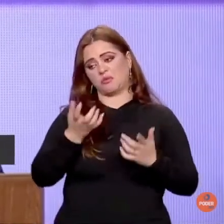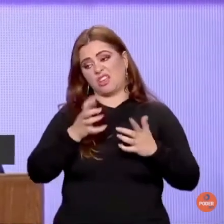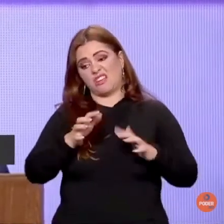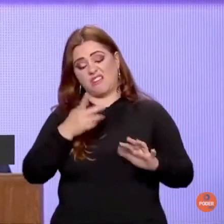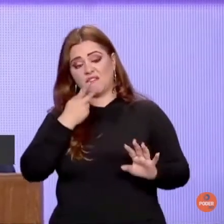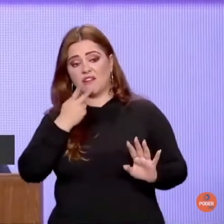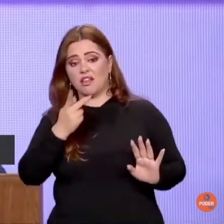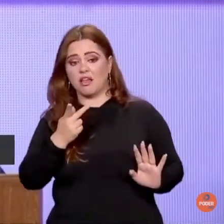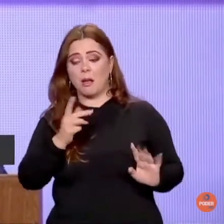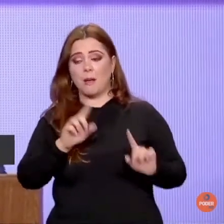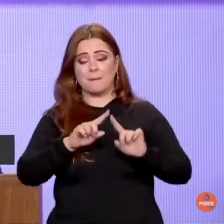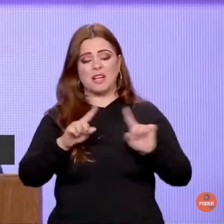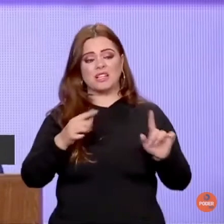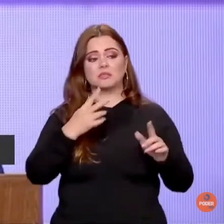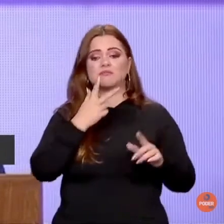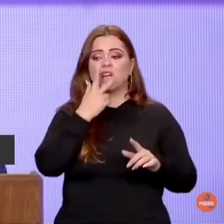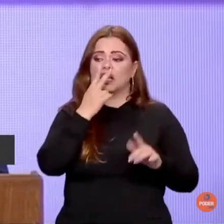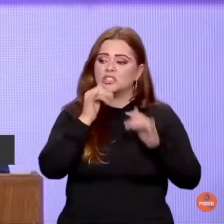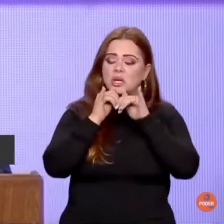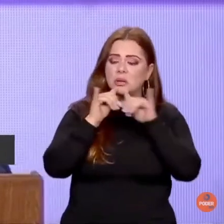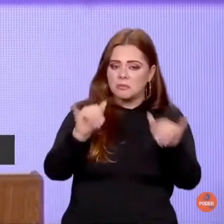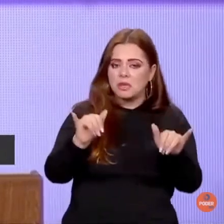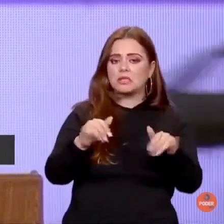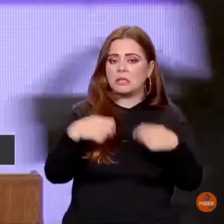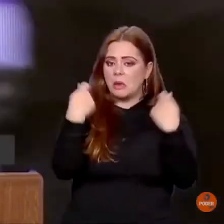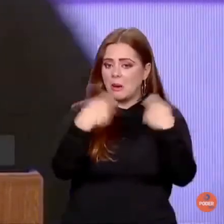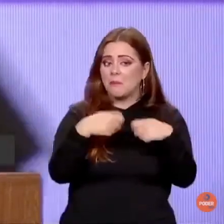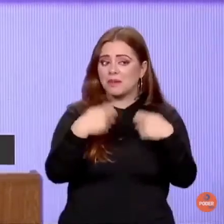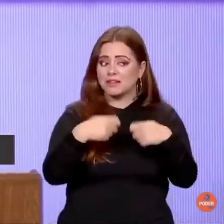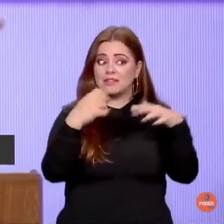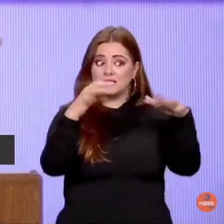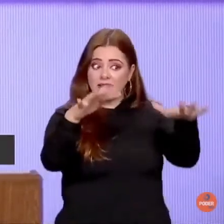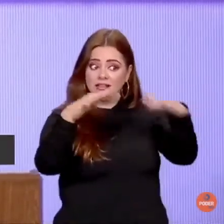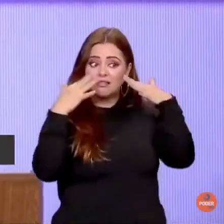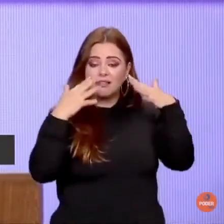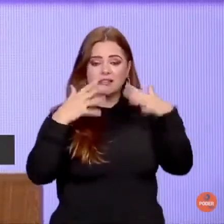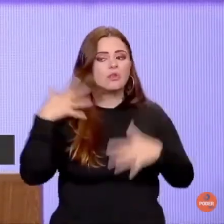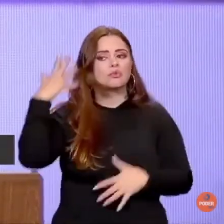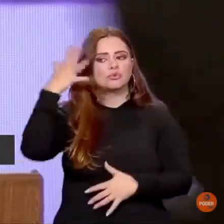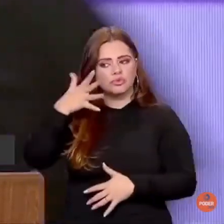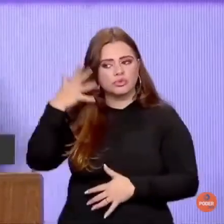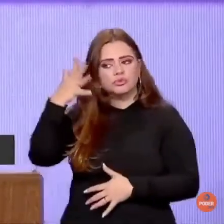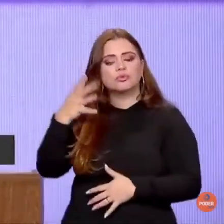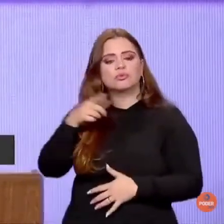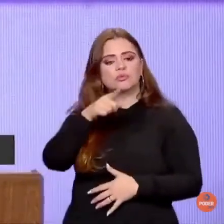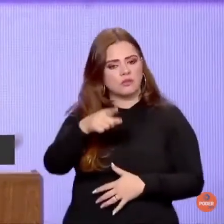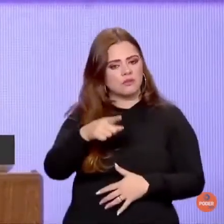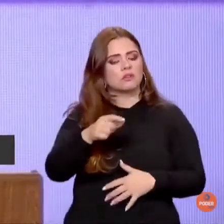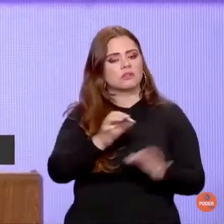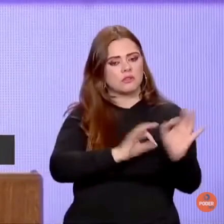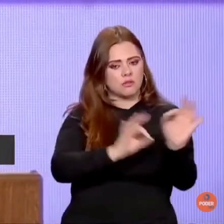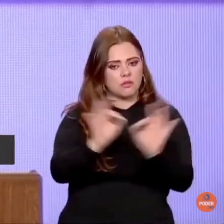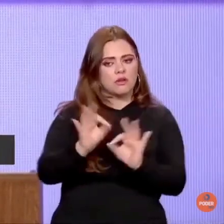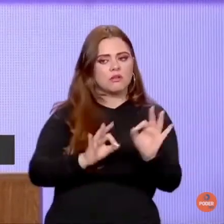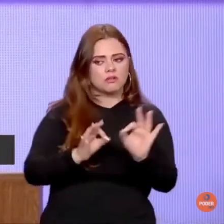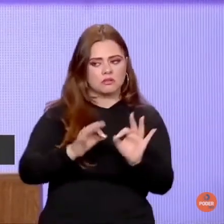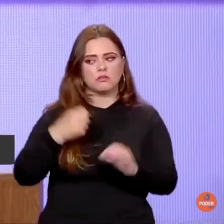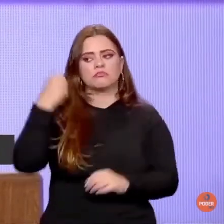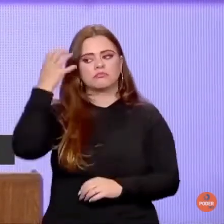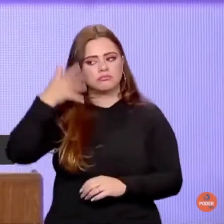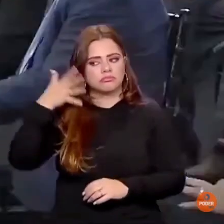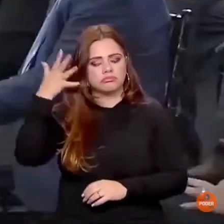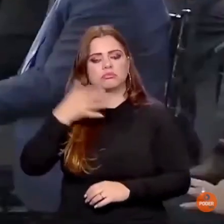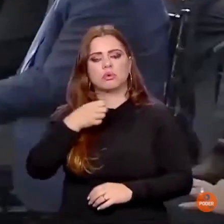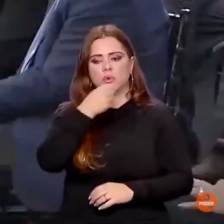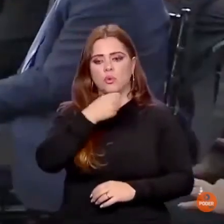porque eu acho que a imprensa deveria ficar atenta ao discurso que você fez, ao discurso que a Ana Moser